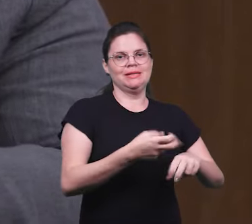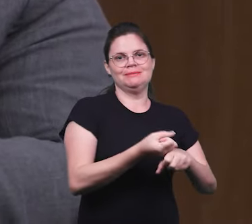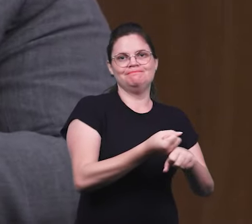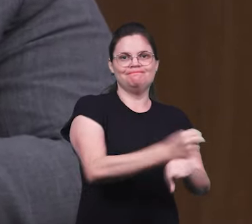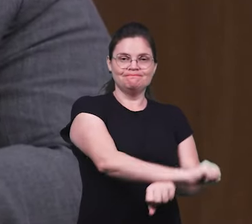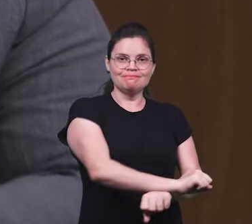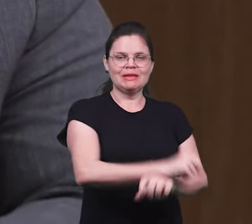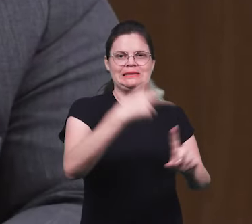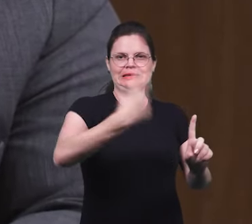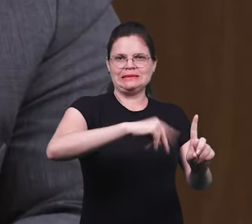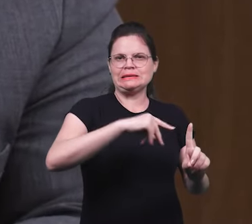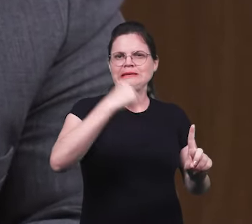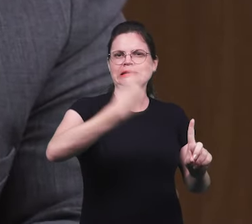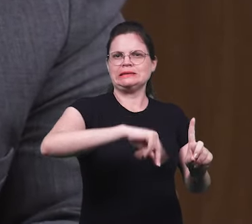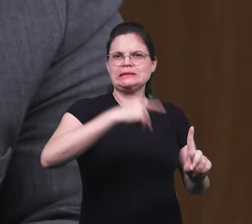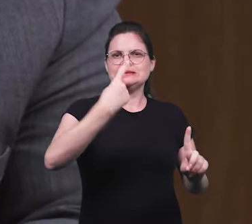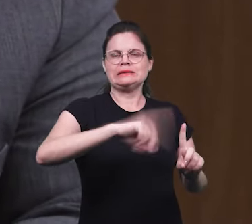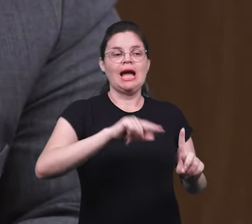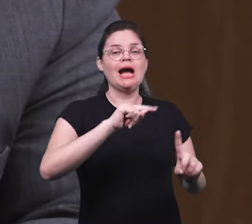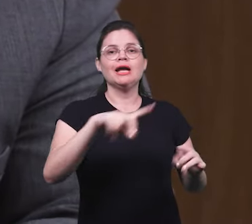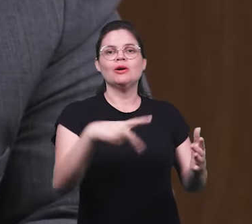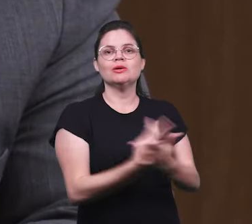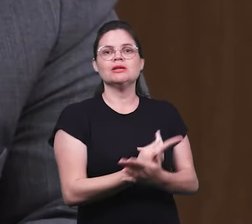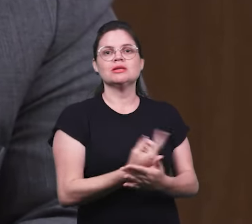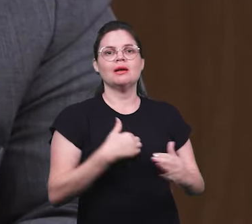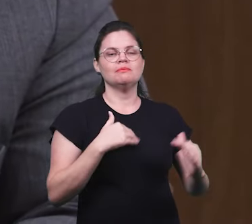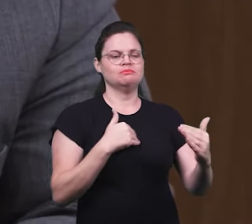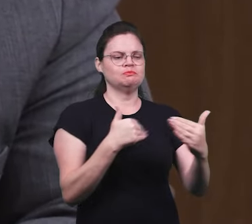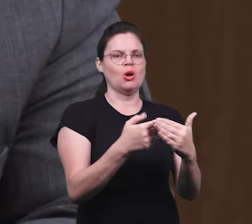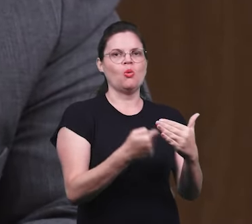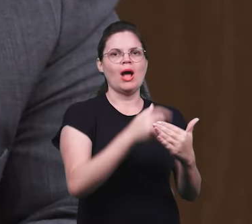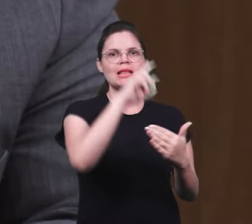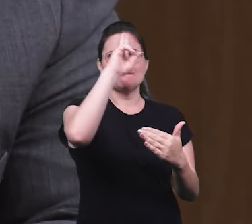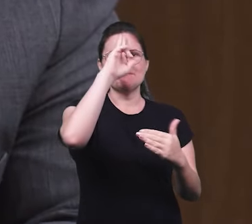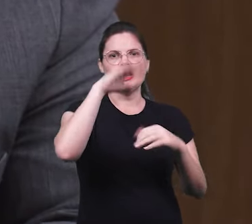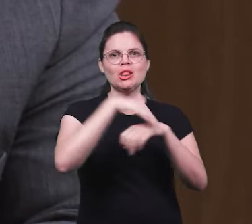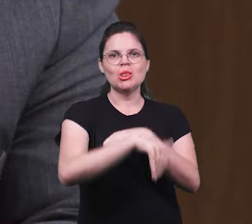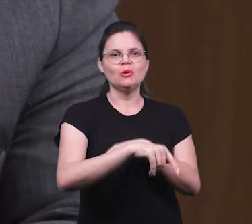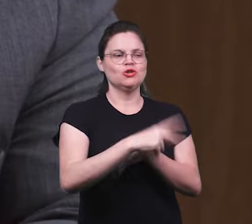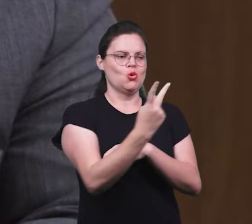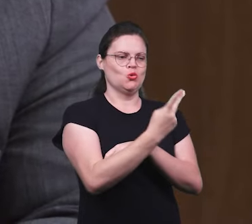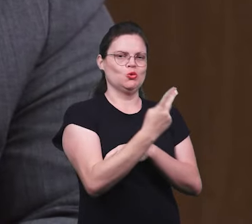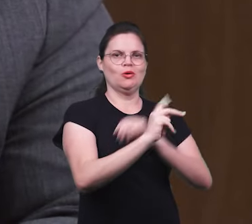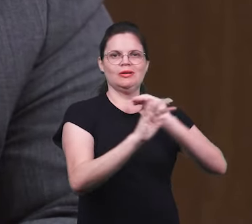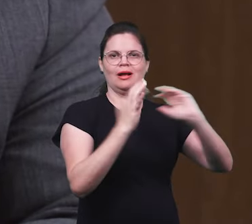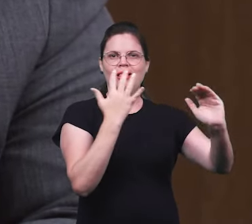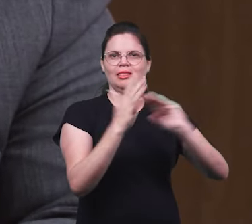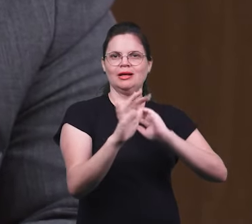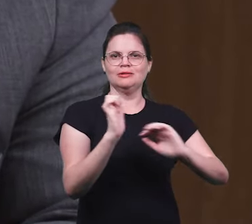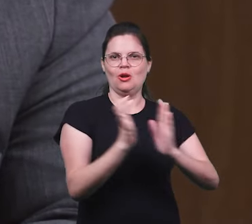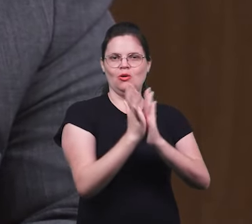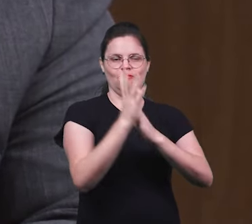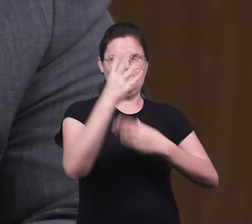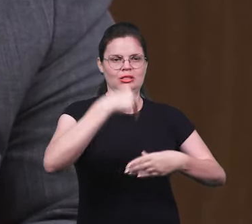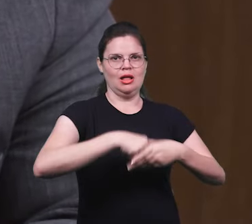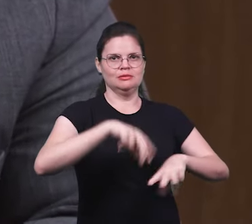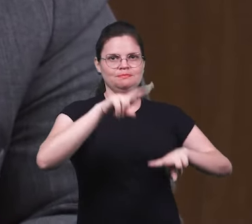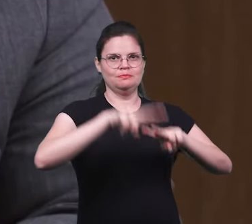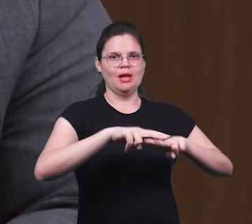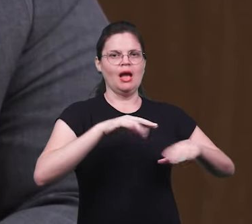difícil, açoitados, próximo da meia-noite, Paulo e Silas cantando louvores, Deus faz uma operação, vem ali um tremor naquela região em que eles